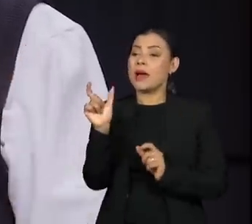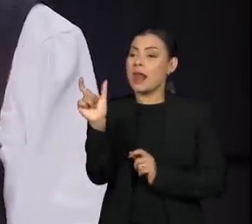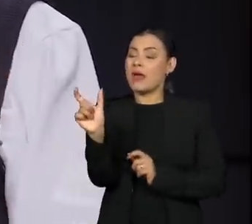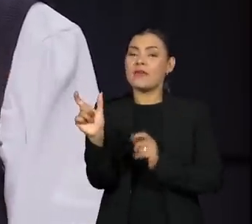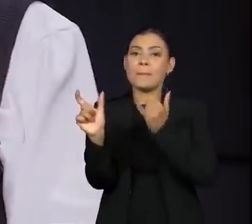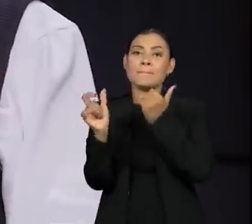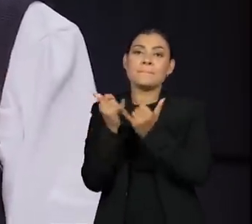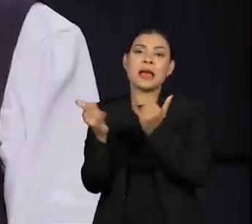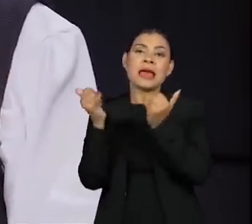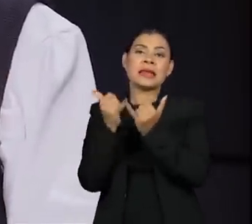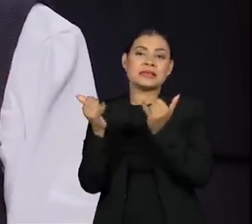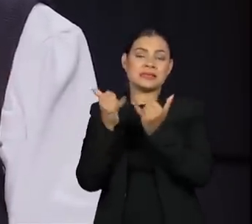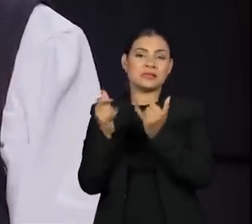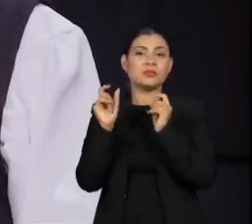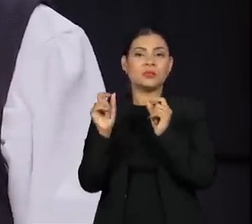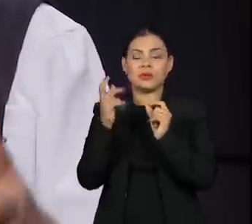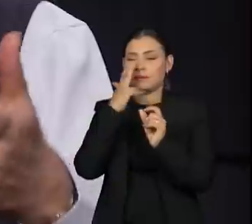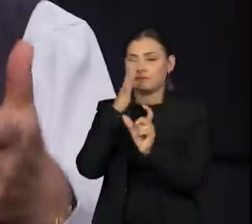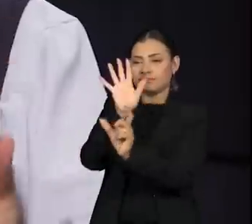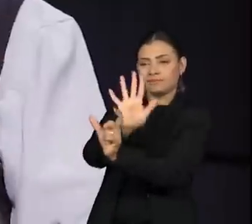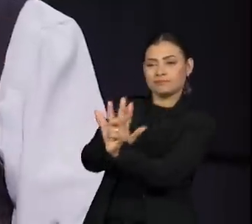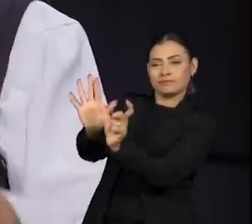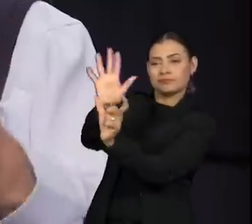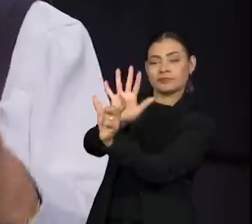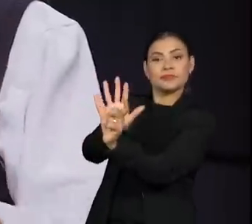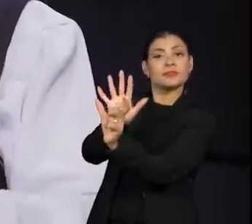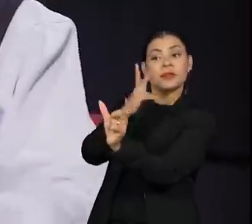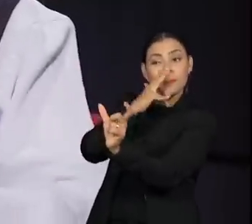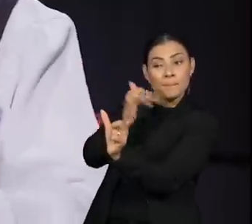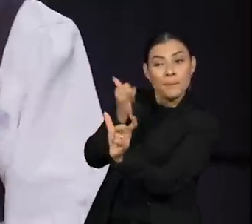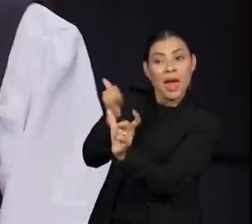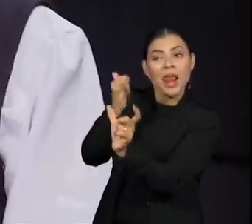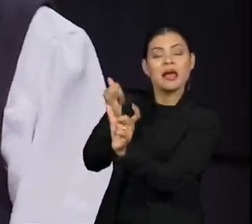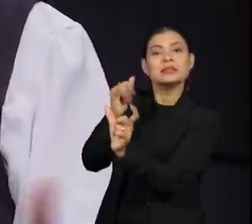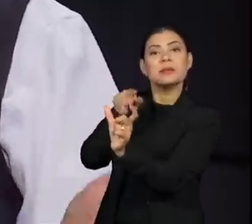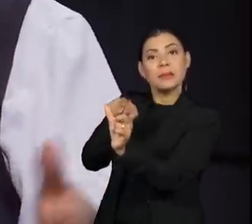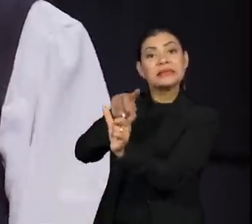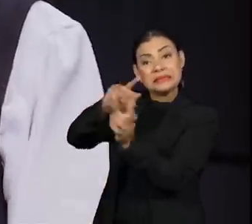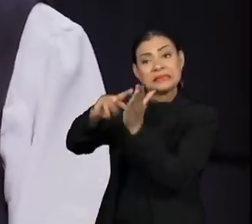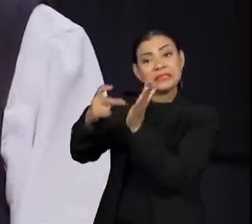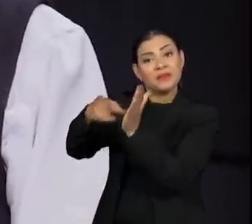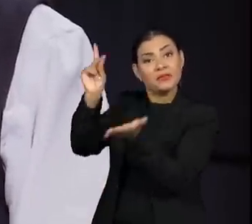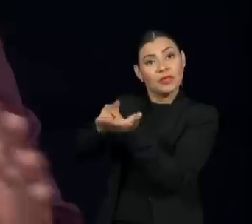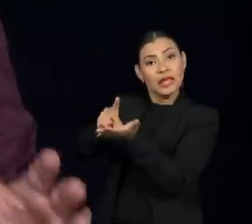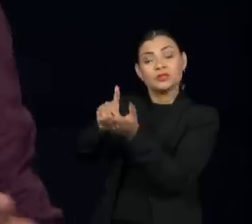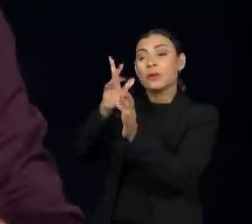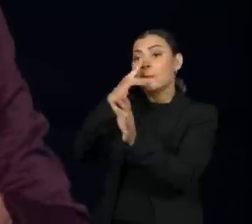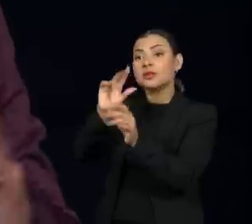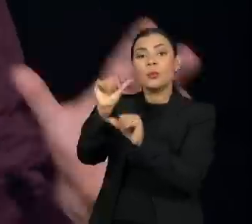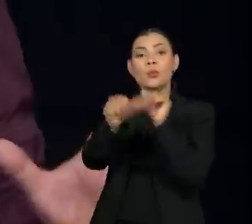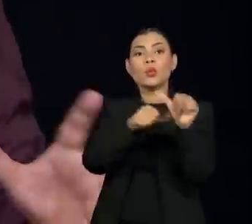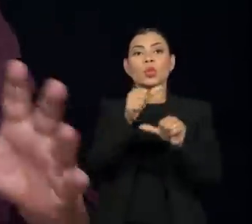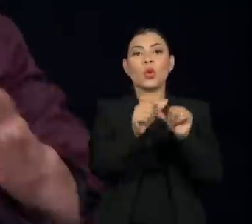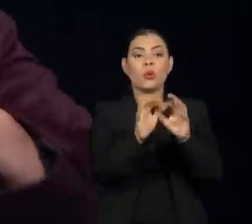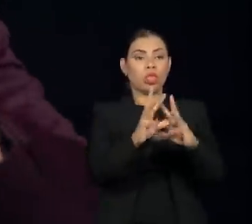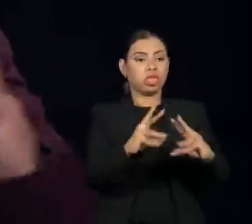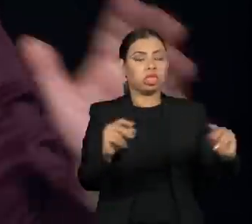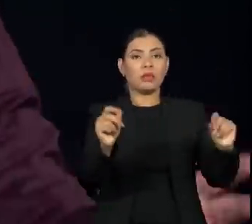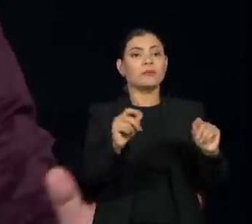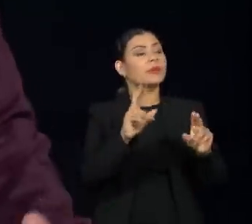usa montagens que perdem a semântica a semântica cibernética é governança e não tem nada a ver com